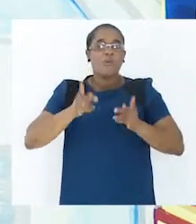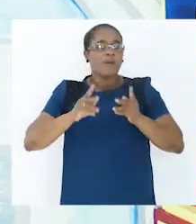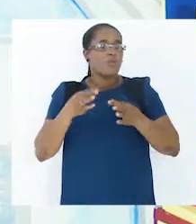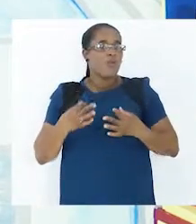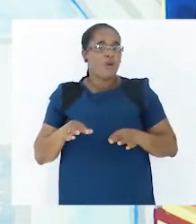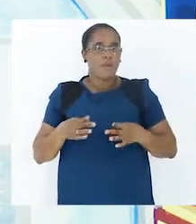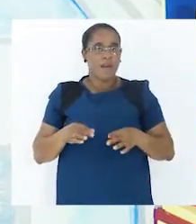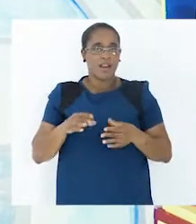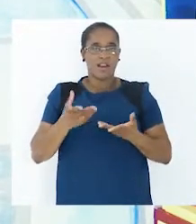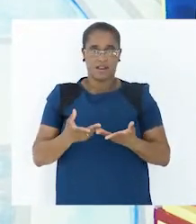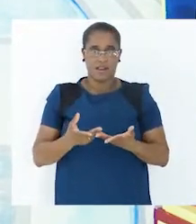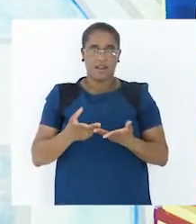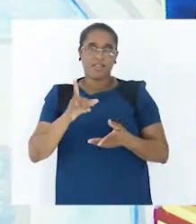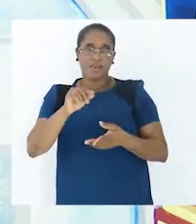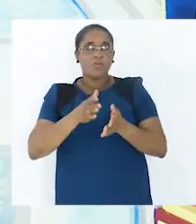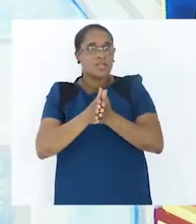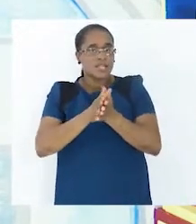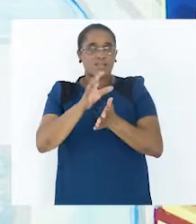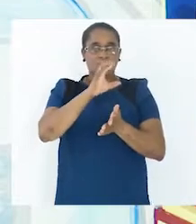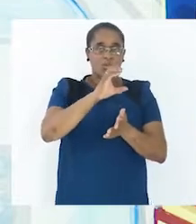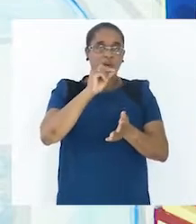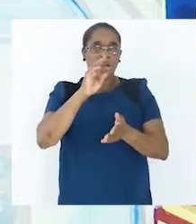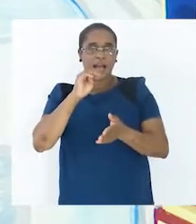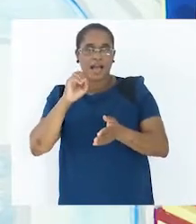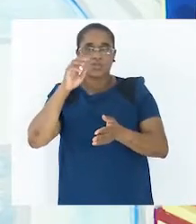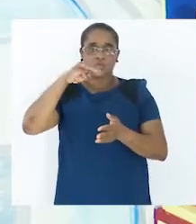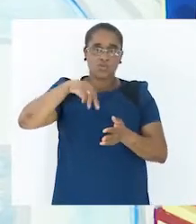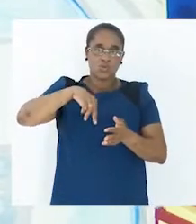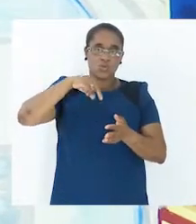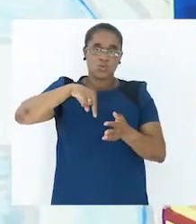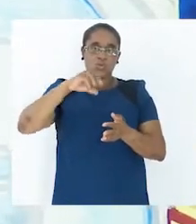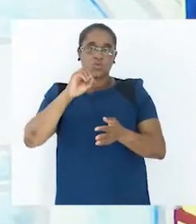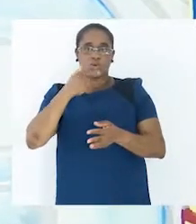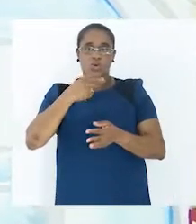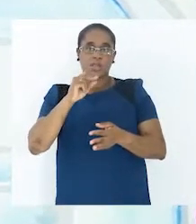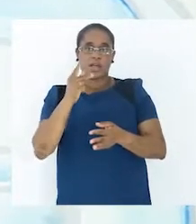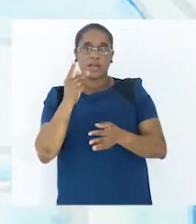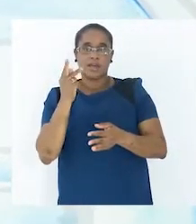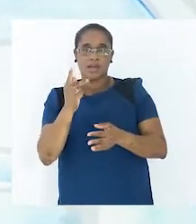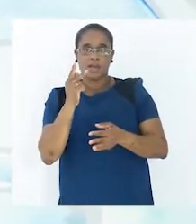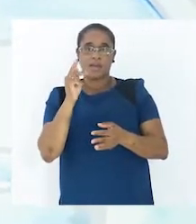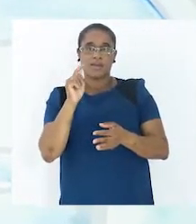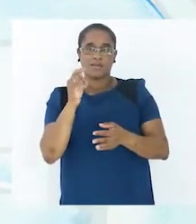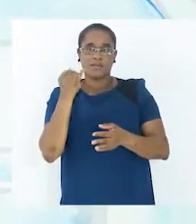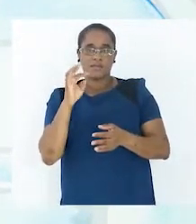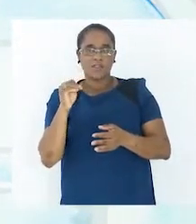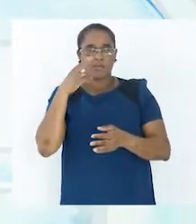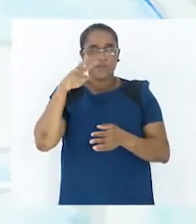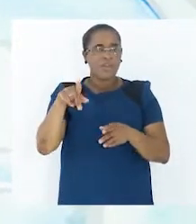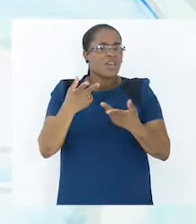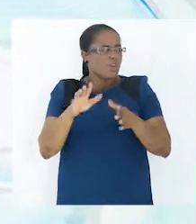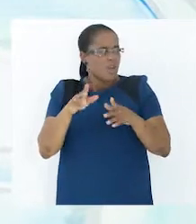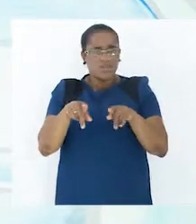e utilizando o caso notável, para vermos que é exatamente igual. Agora vamos ver que no